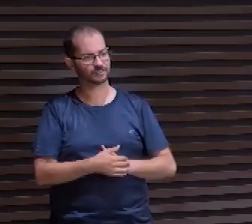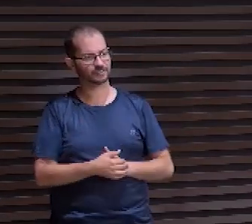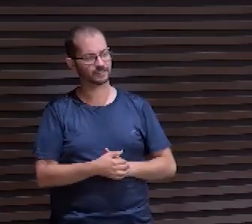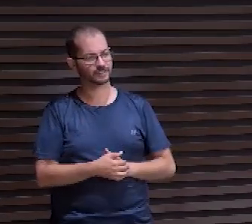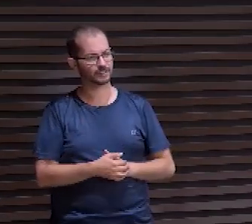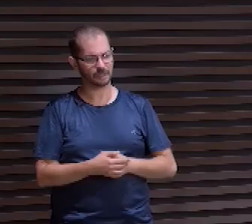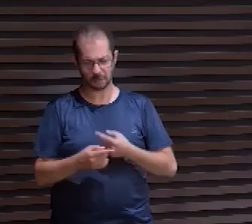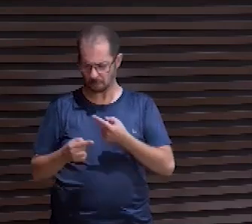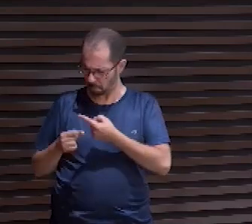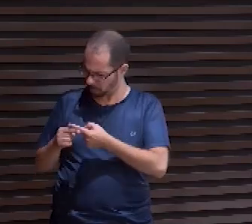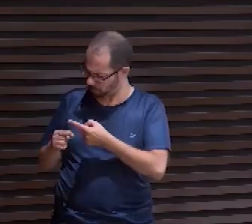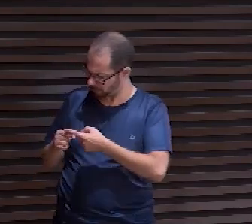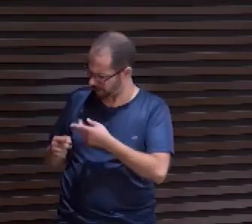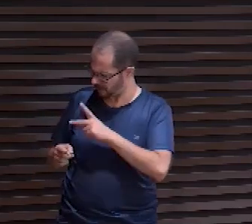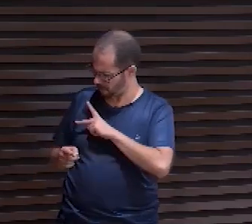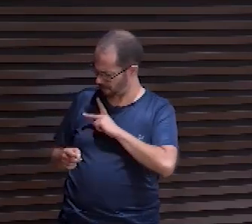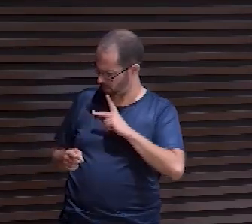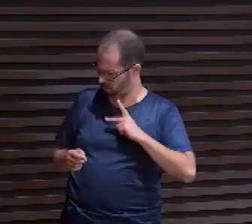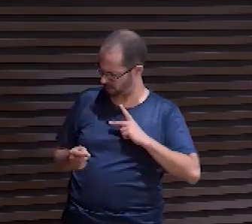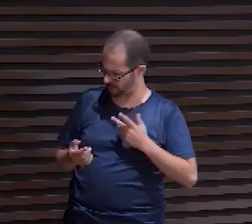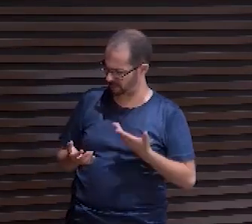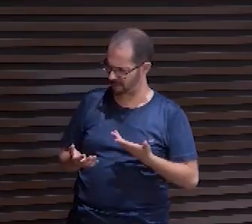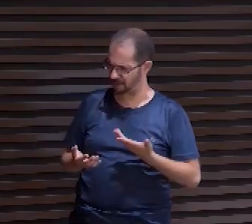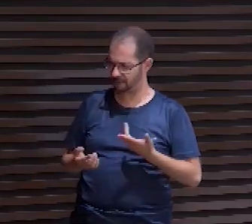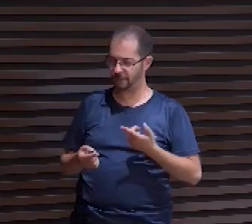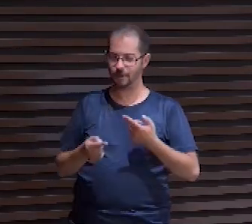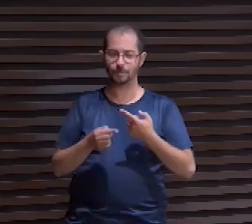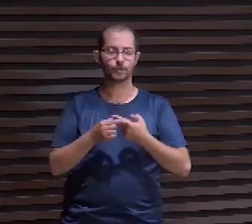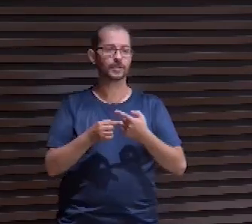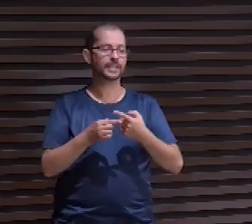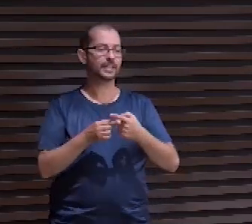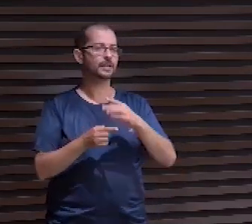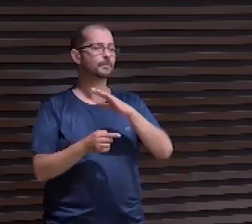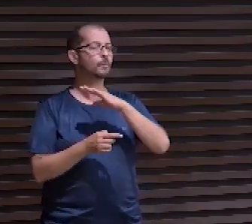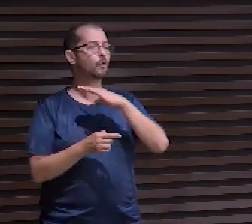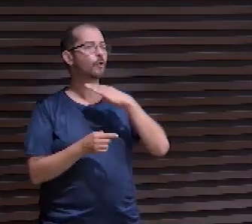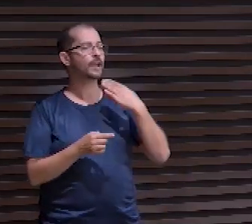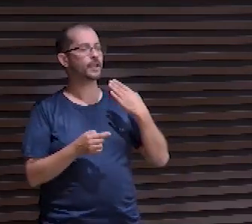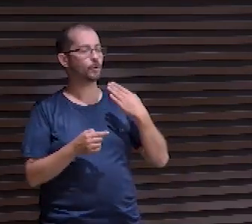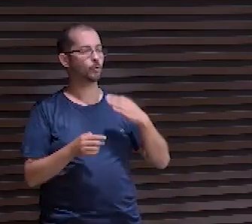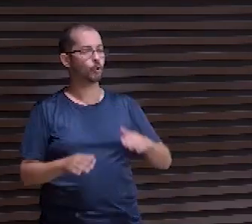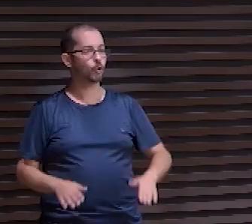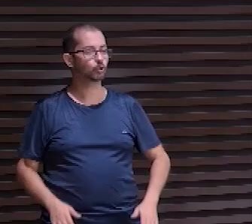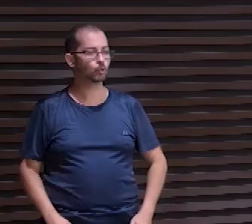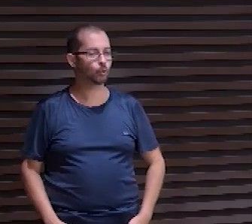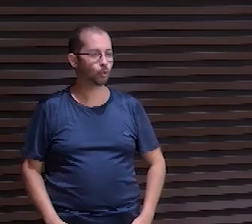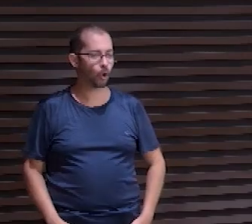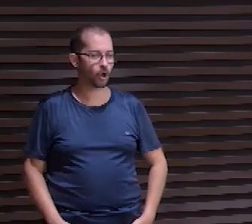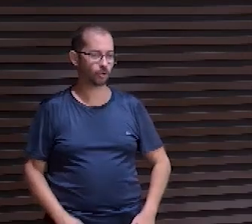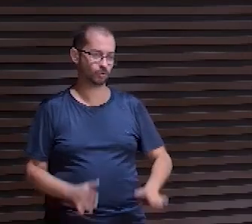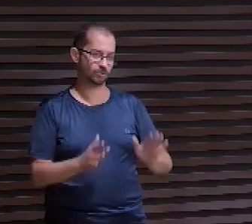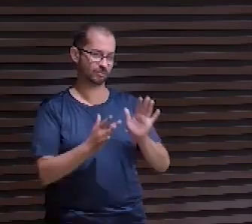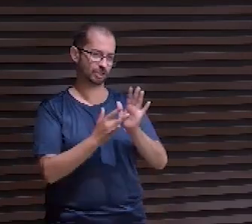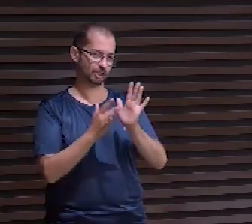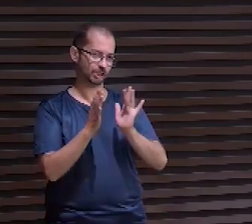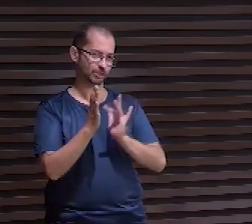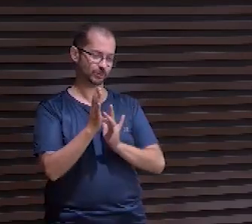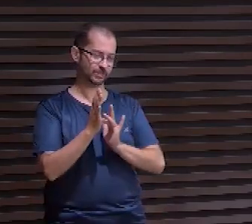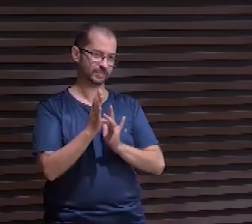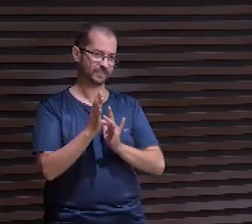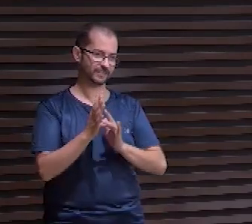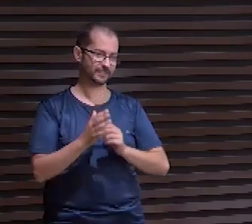Por quê, pastor? Porque ele morreu no colo de Jesus.